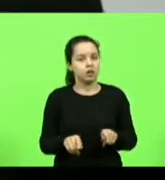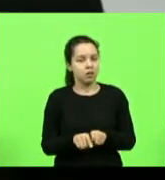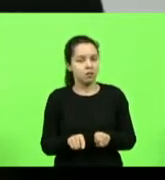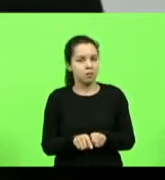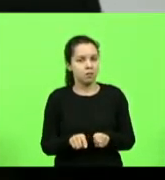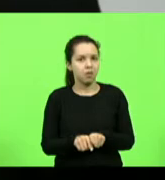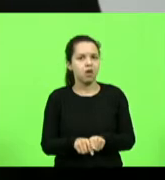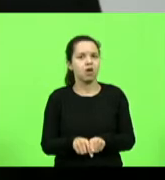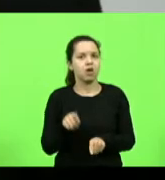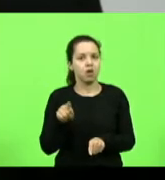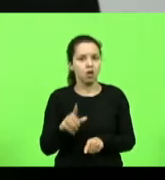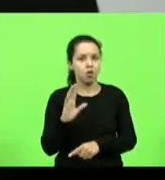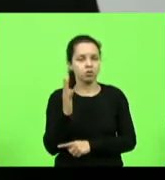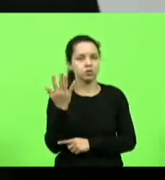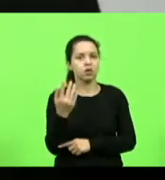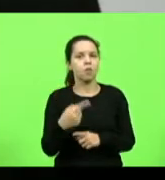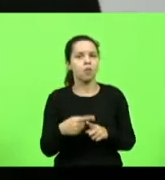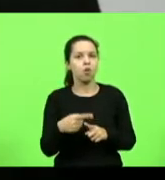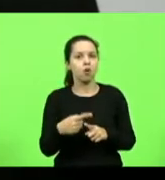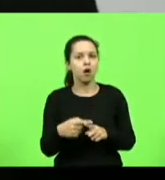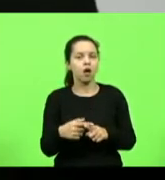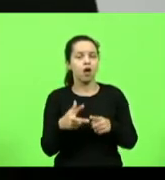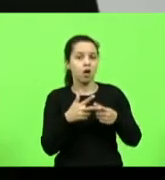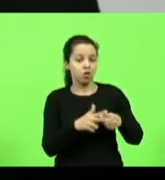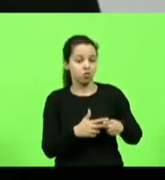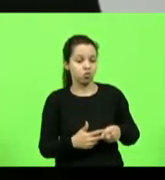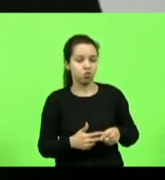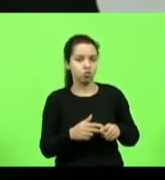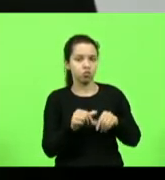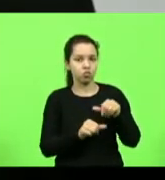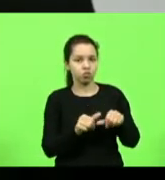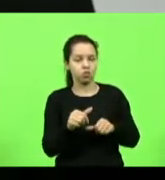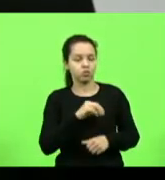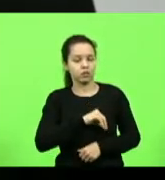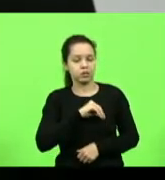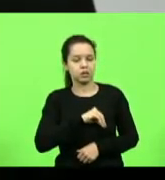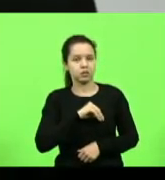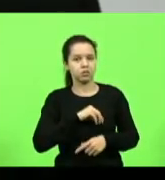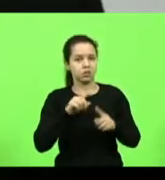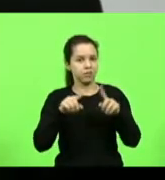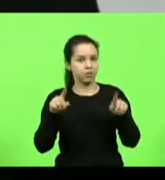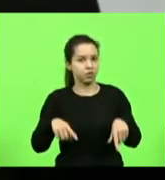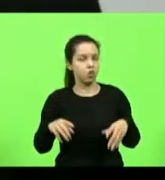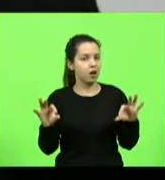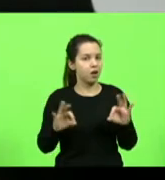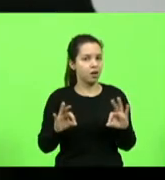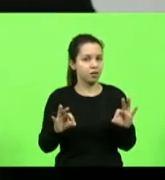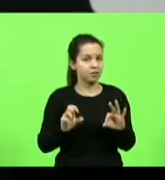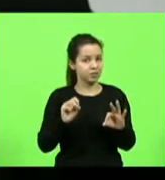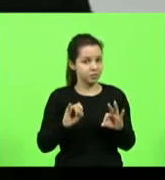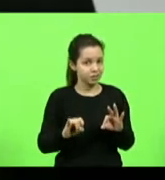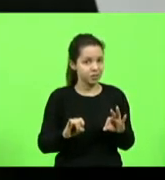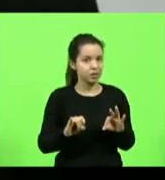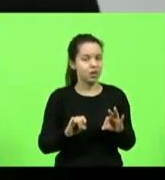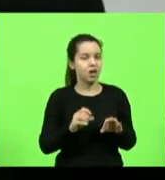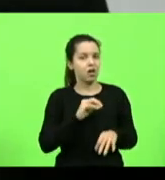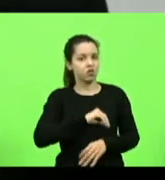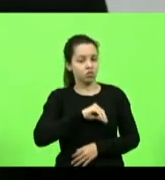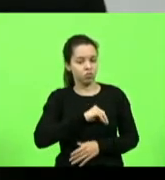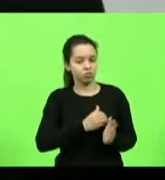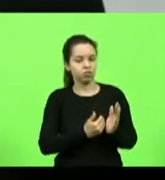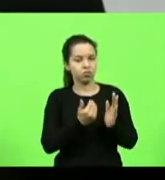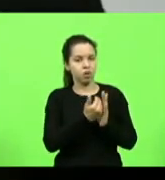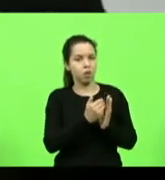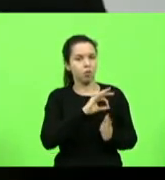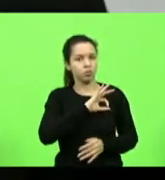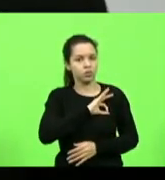isso aconteceu é porque não teve o reajuste dos servidores. Não teve o reajuste deles. Se tiver reajuste para a Polícia Militar, Polícia